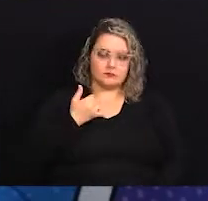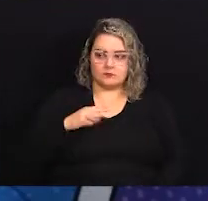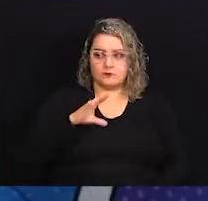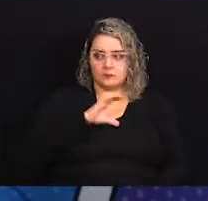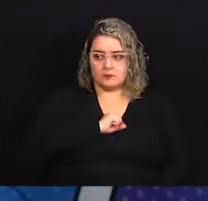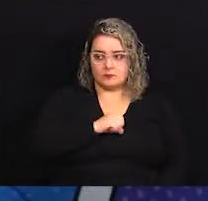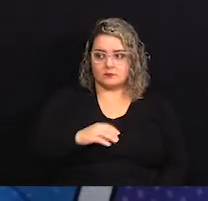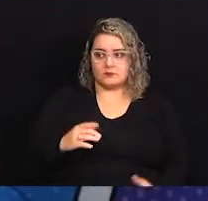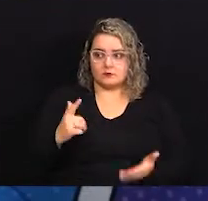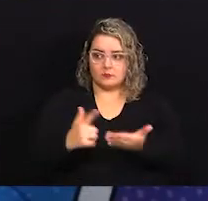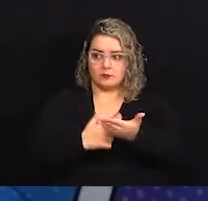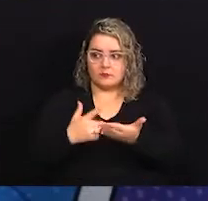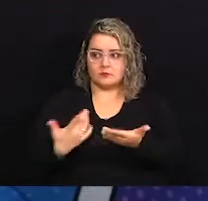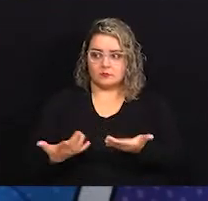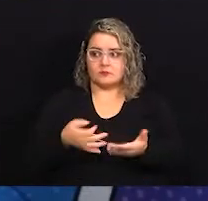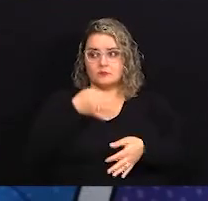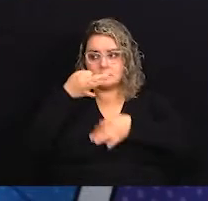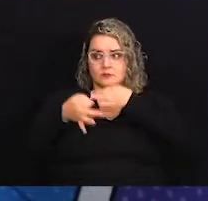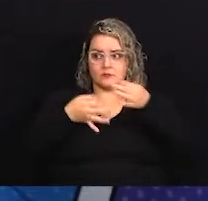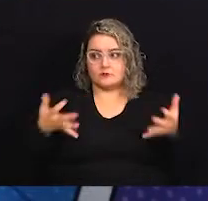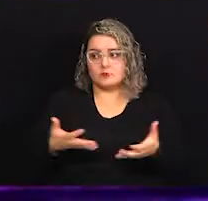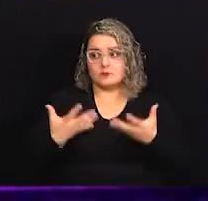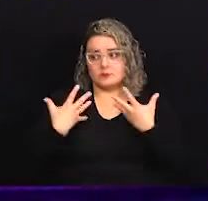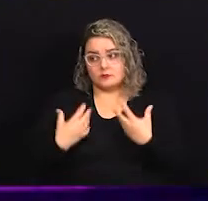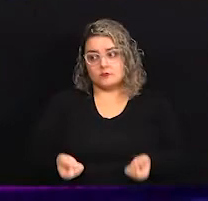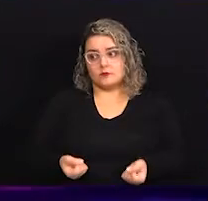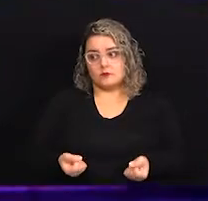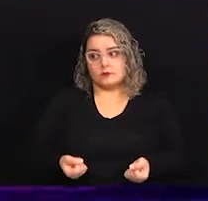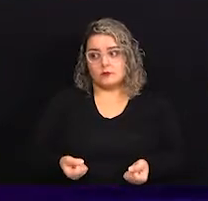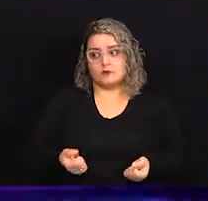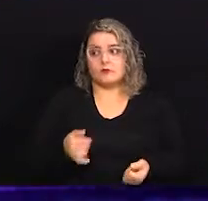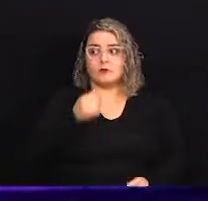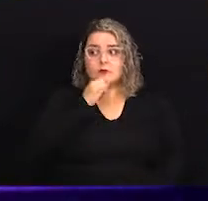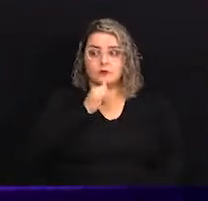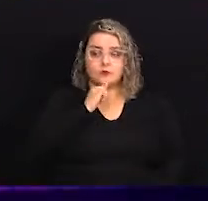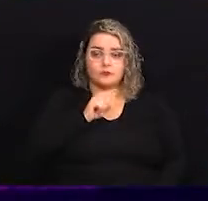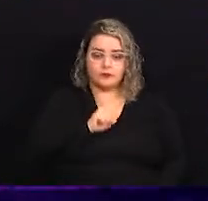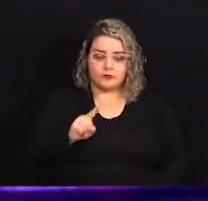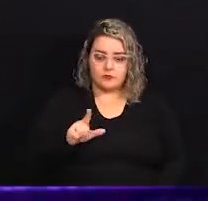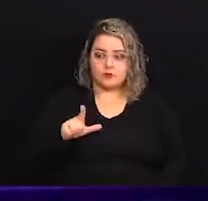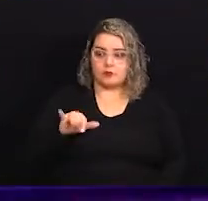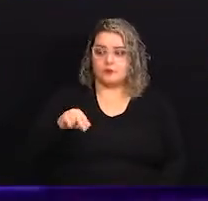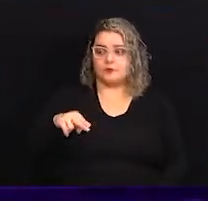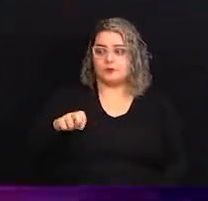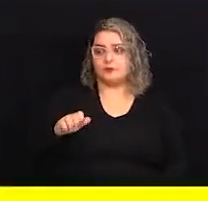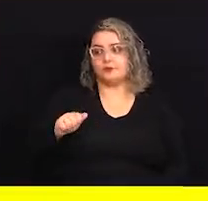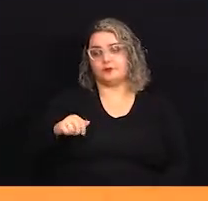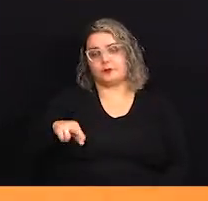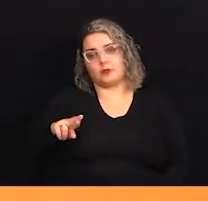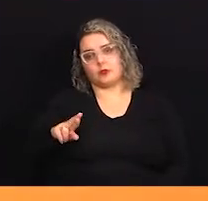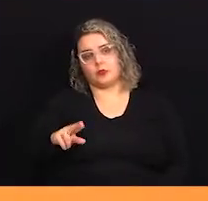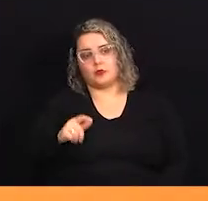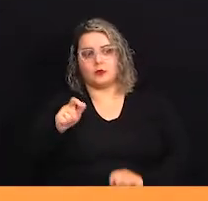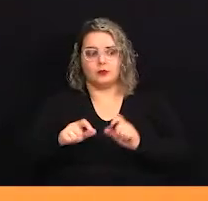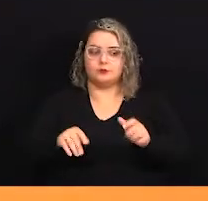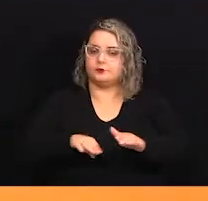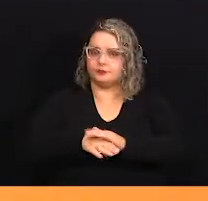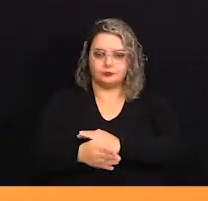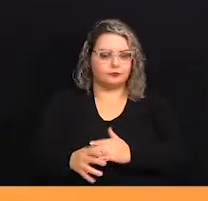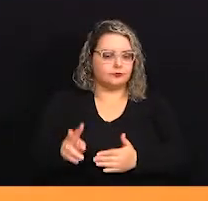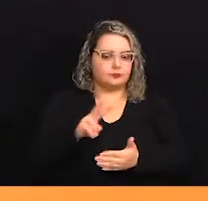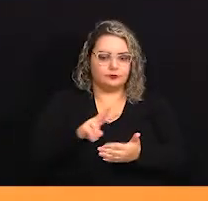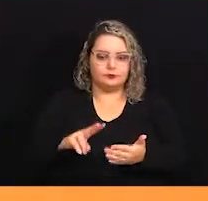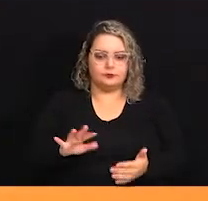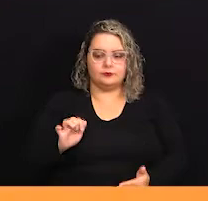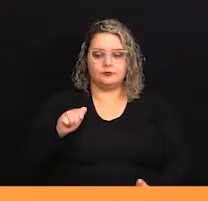retornaram gostaram muito do livro, e a crítica, a única crítica que eu recebi foi porque, como a narrativa não é linear, algumas pessoas que não estão acostumadas